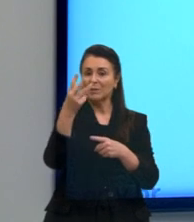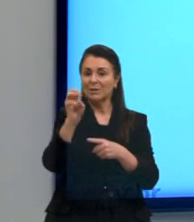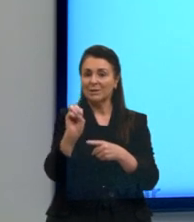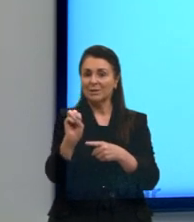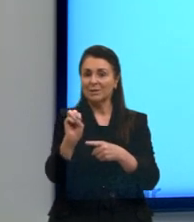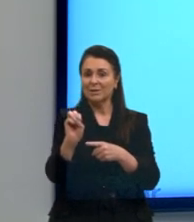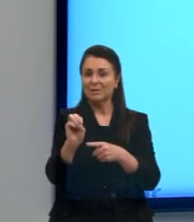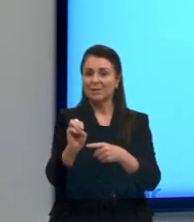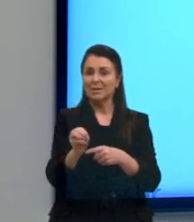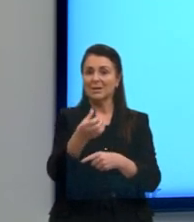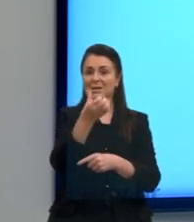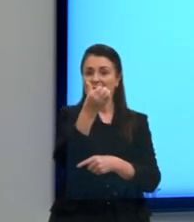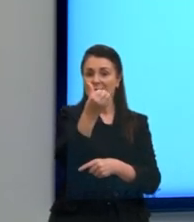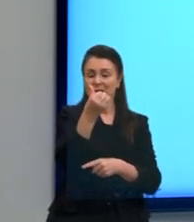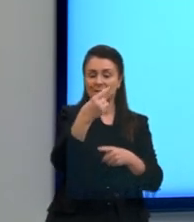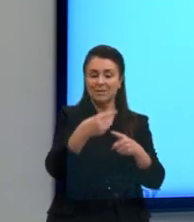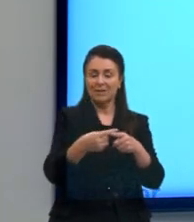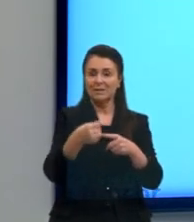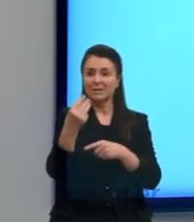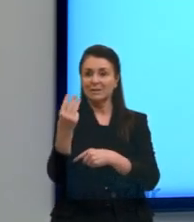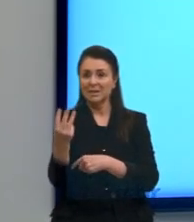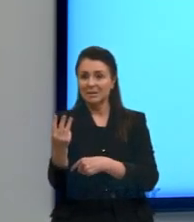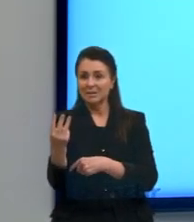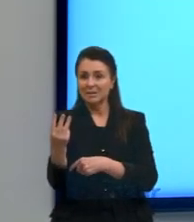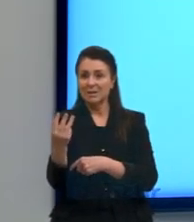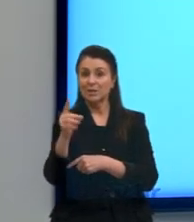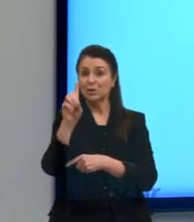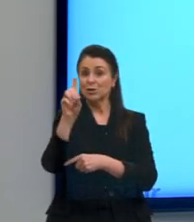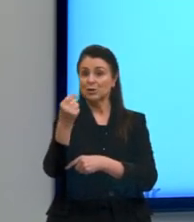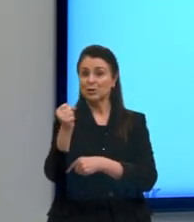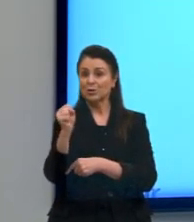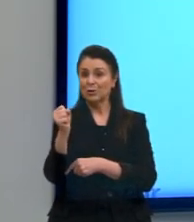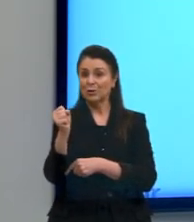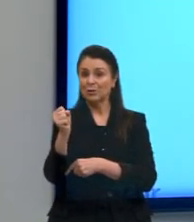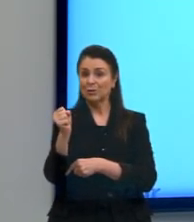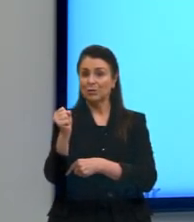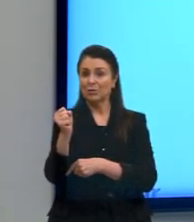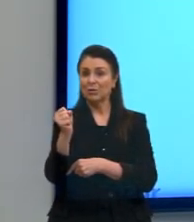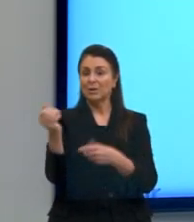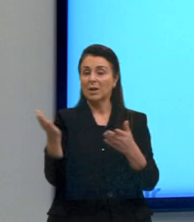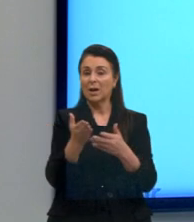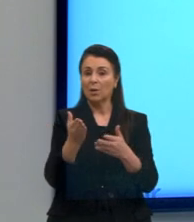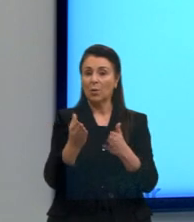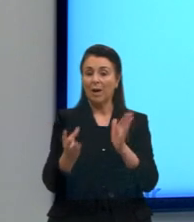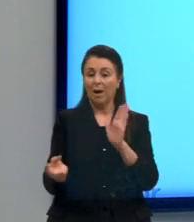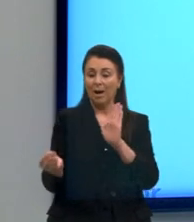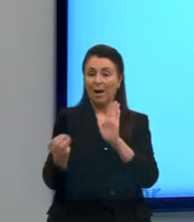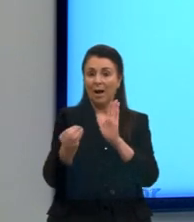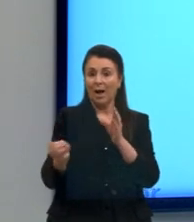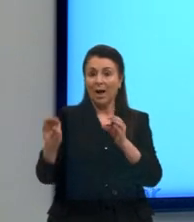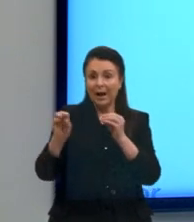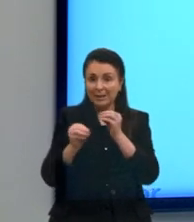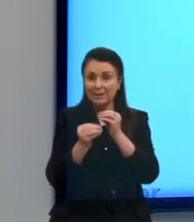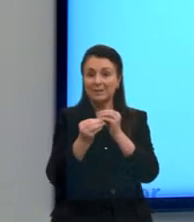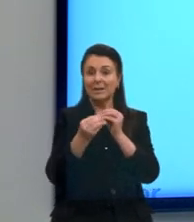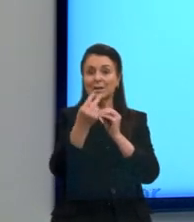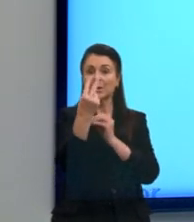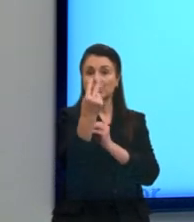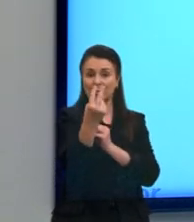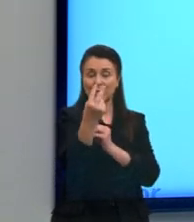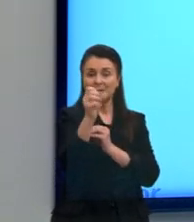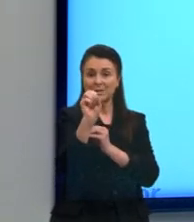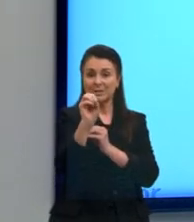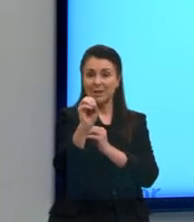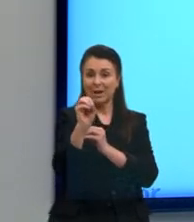30 6 x 3 18 e aqui a gente acrescenta os dois eram para ficar mais fácil